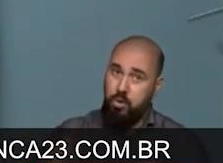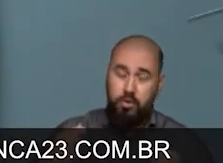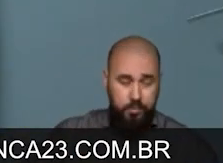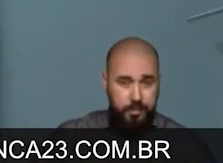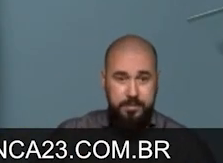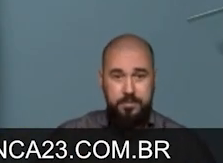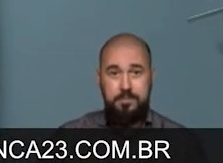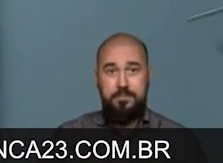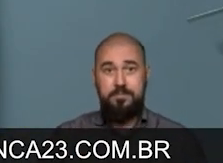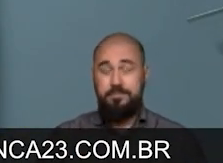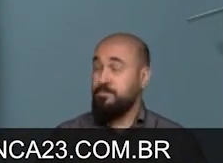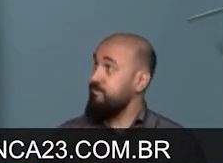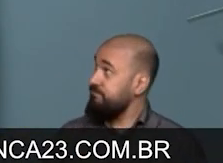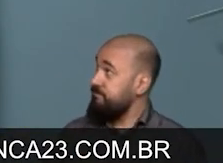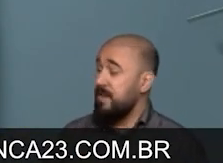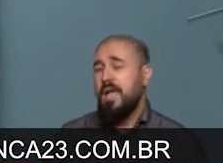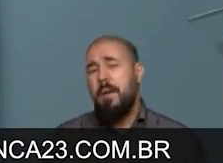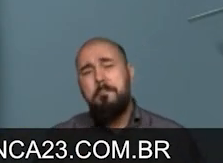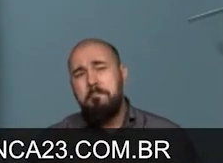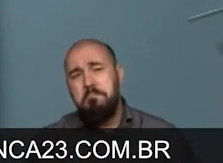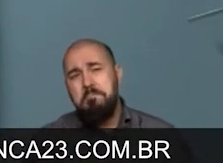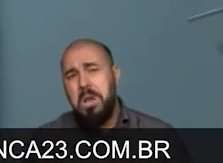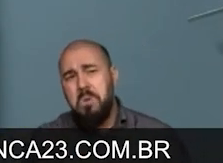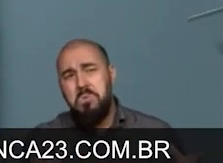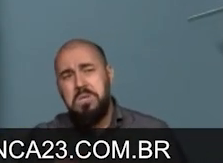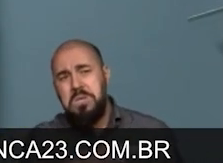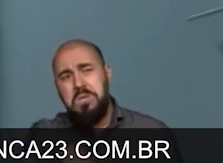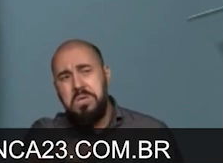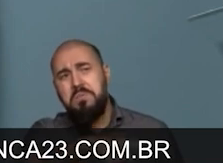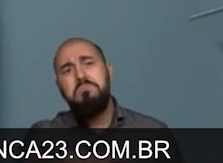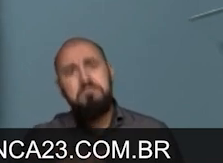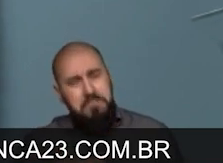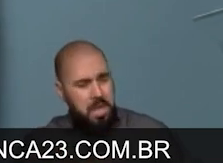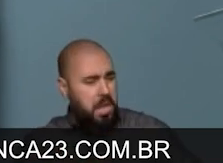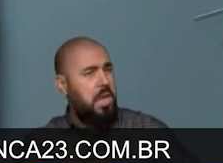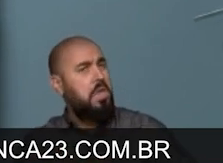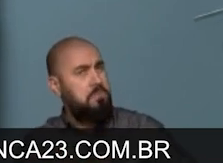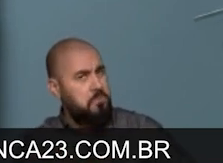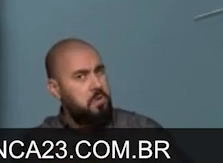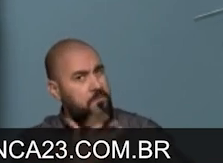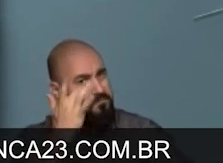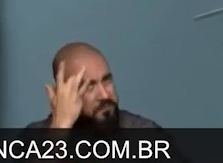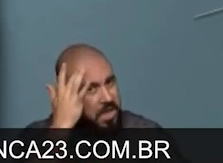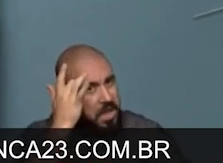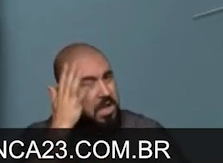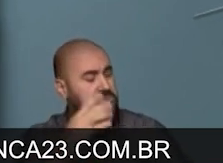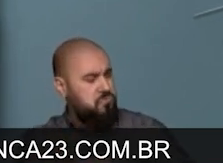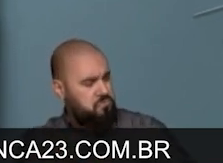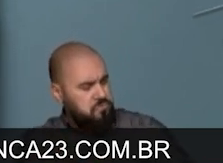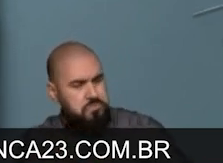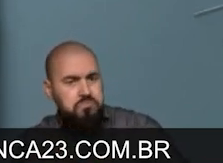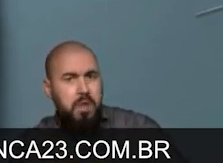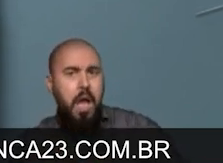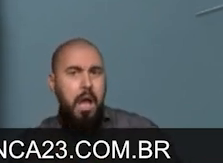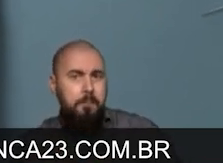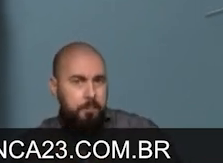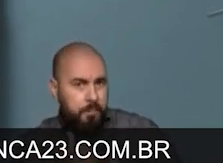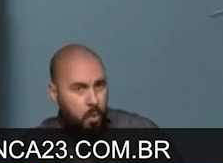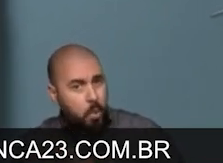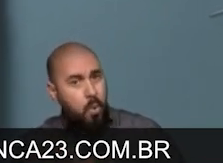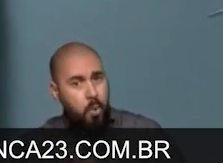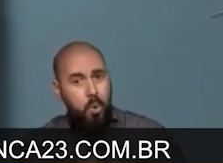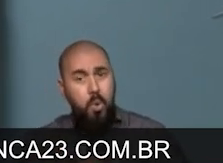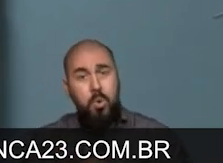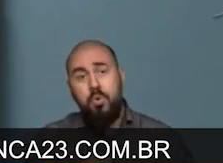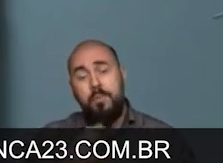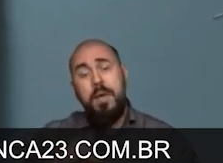maioria, mais de 80%, sai em aleitamento exclusivo, tem uma facilidade e tem um apoio nas maternidades para